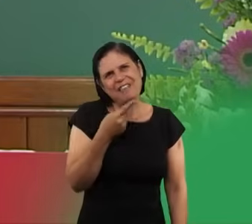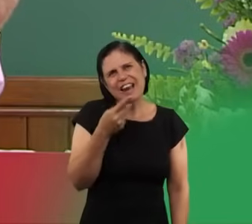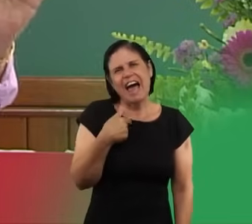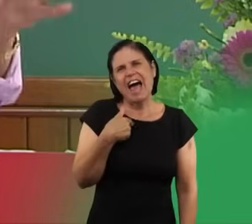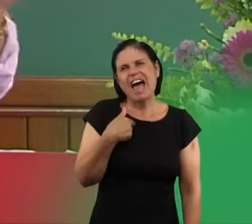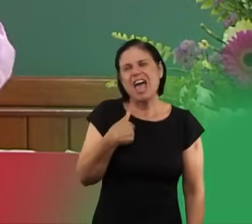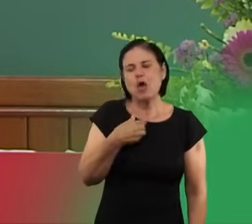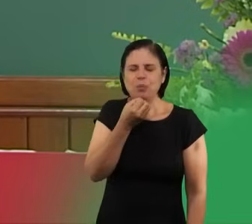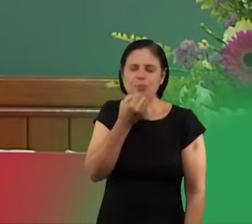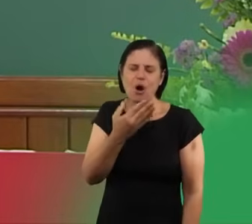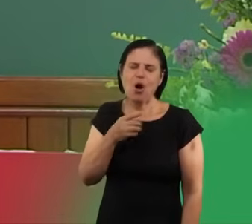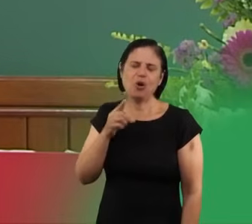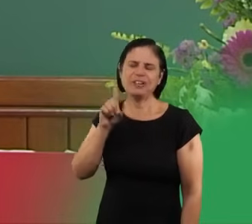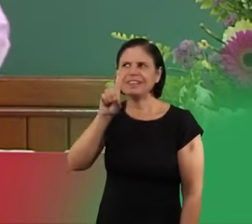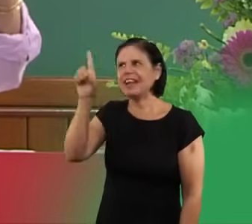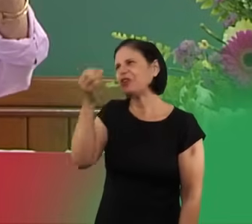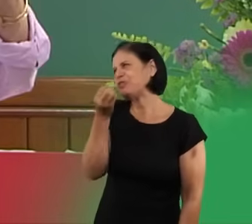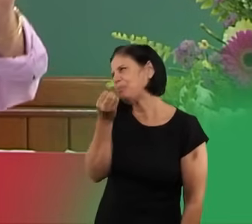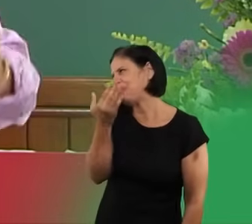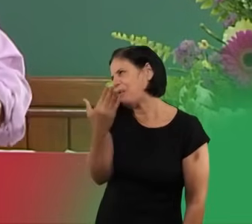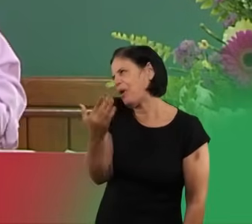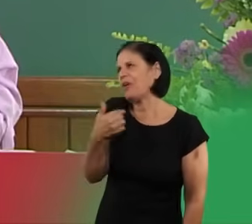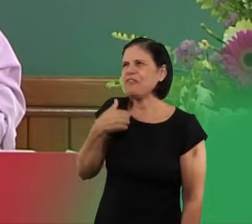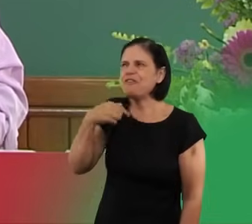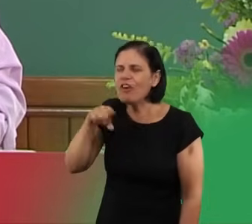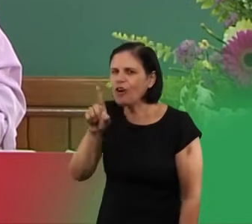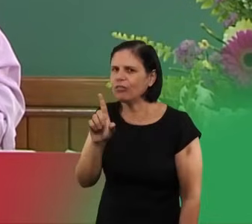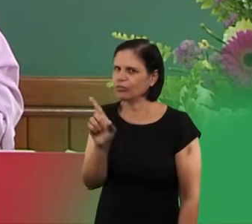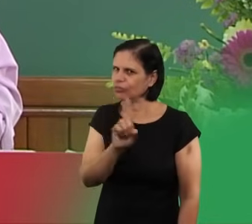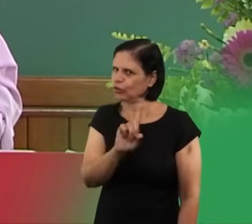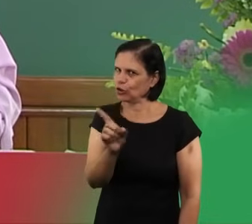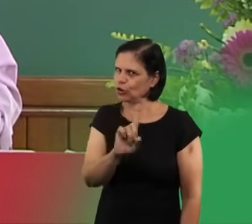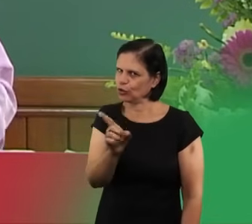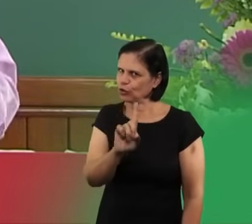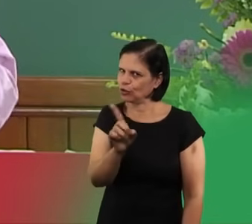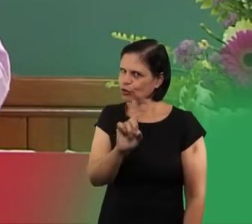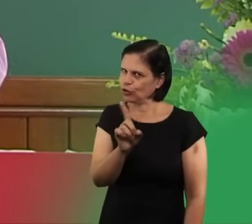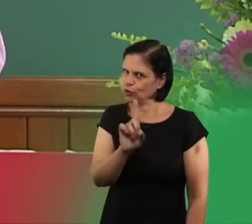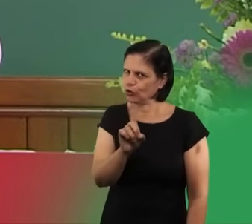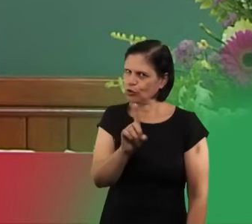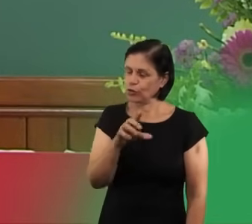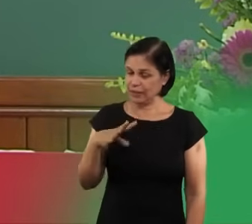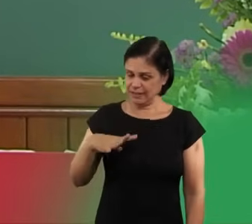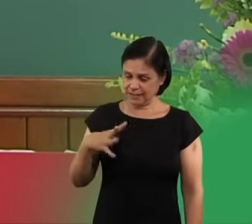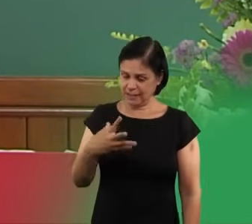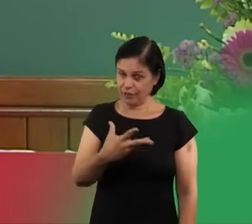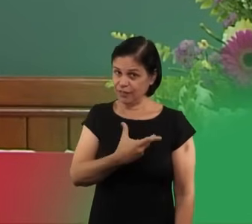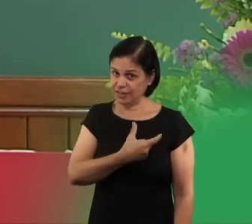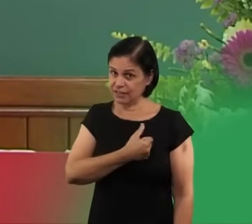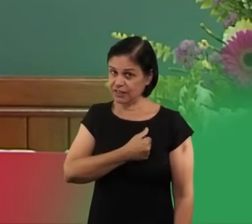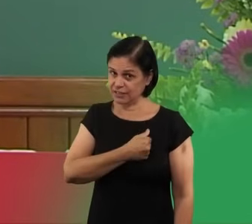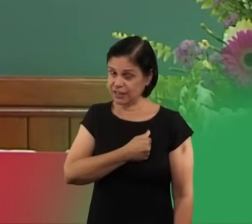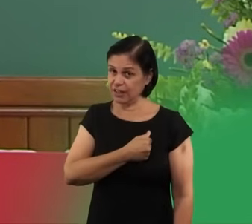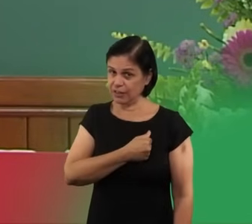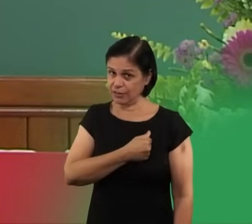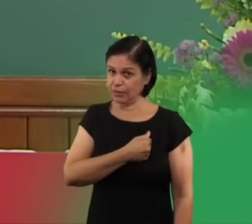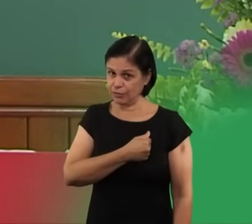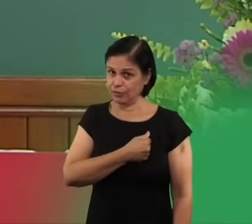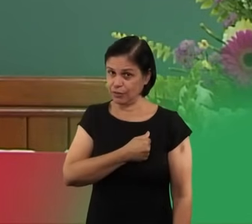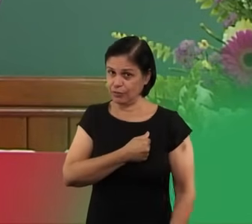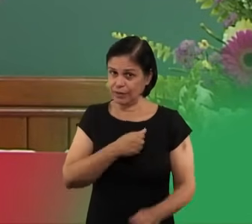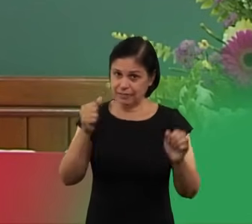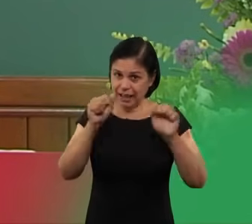mundo é igreja, toda igreja é boa, está tudo certo. Agora é o seguinte, salvação, ela está bem definida no projeto de